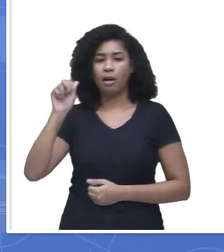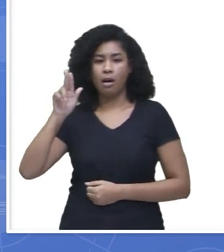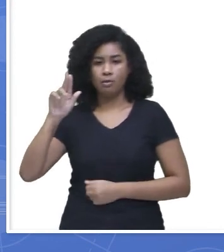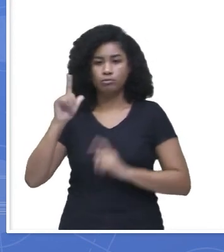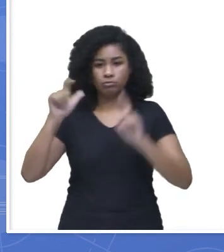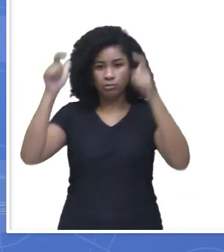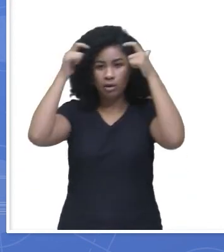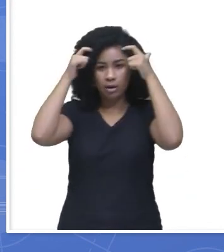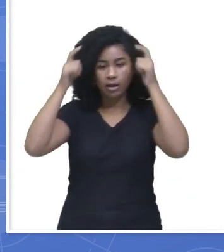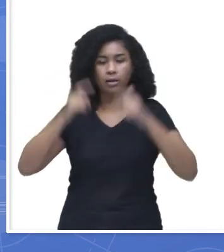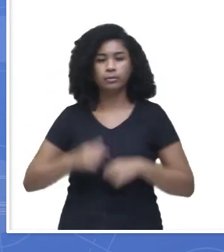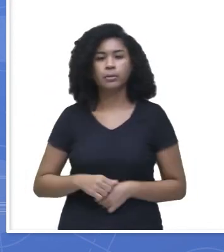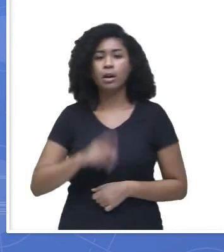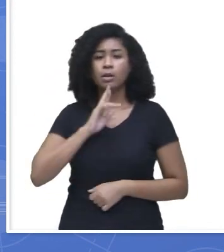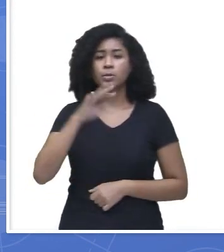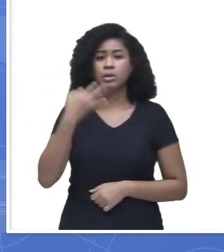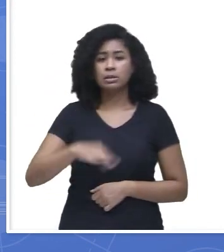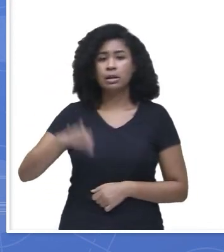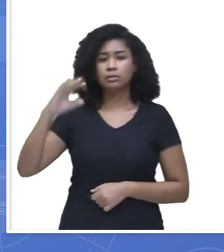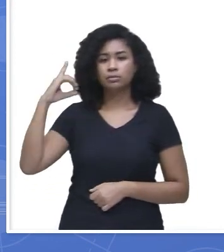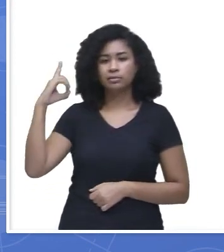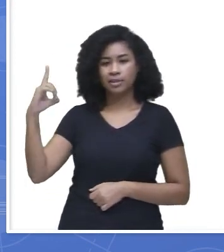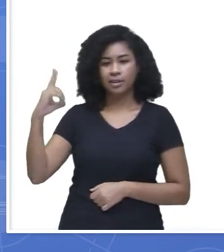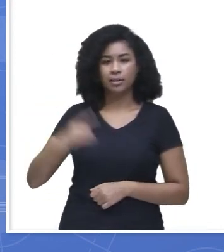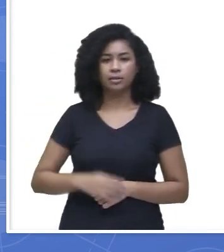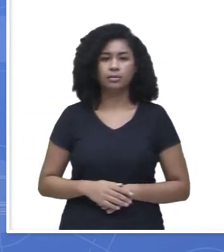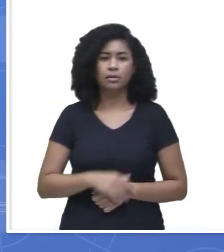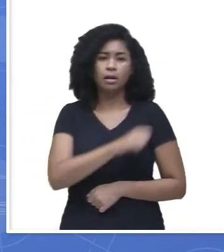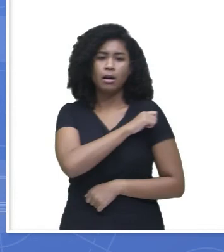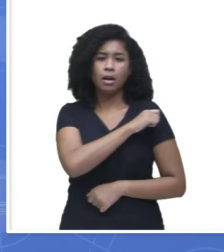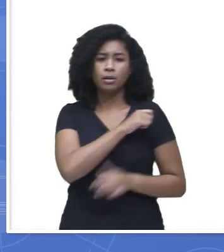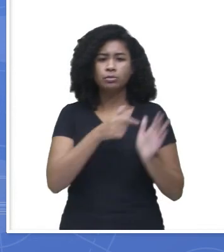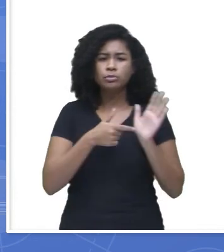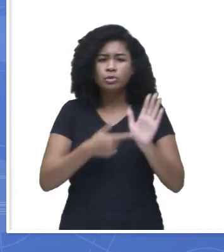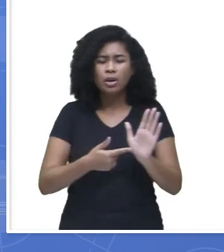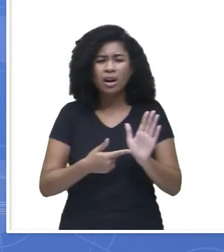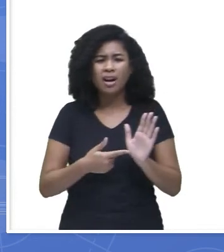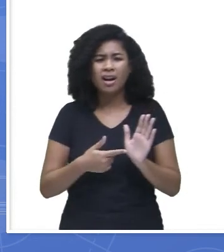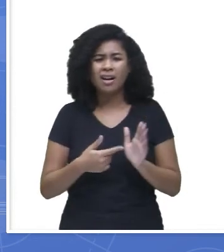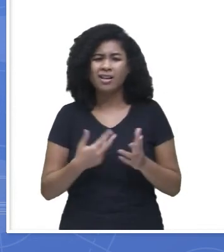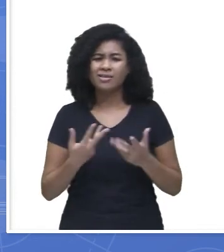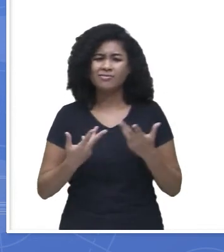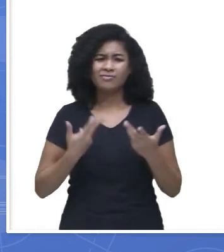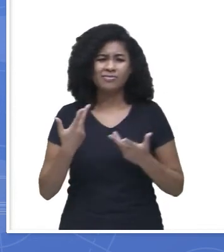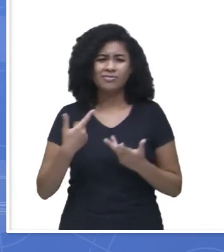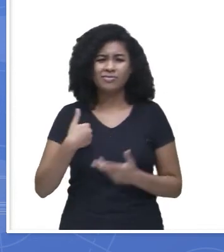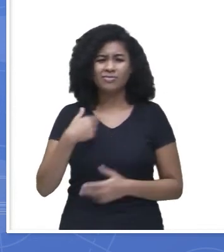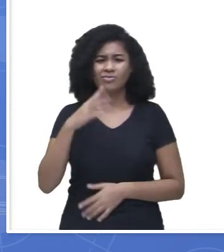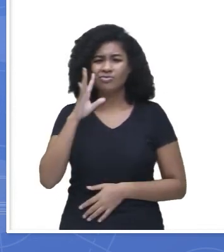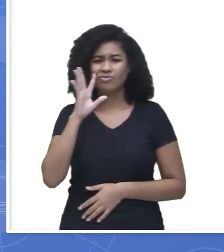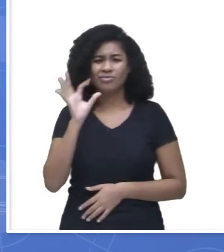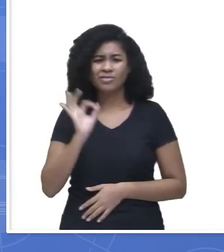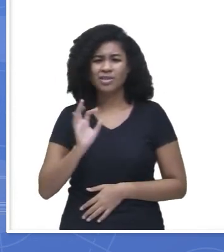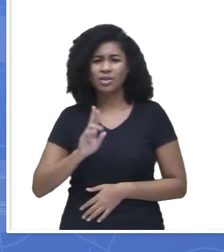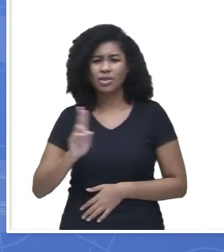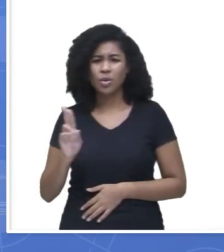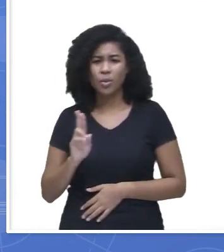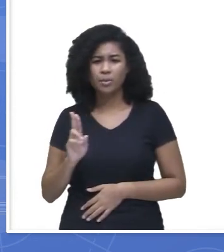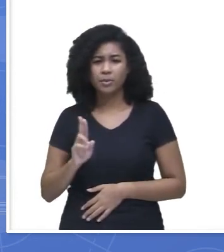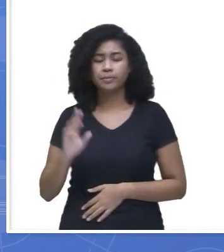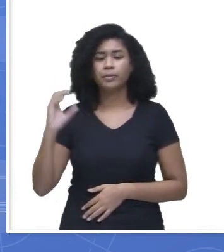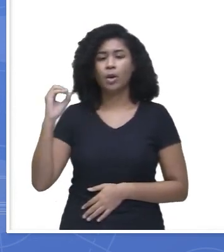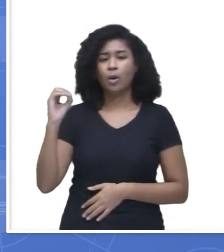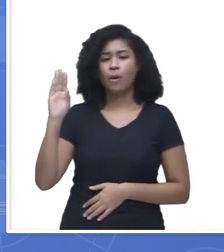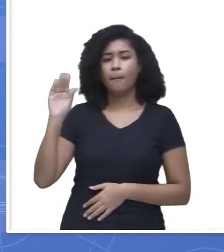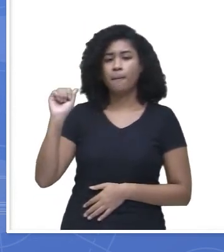Quem aqui? Jaqueline. Eu não consigo interpretar essa sigla do nome aqui.